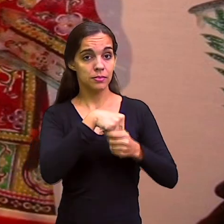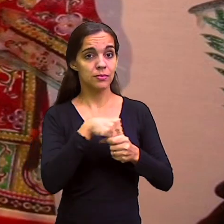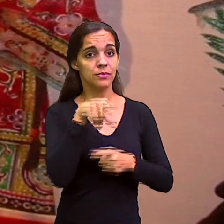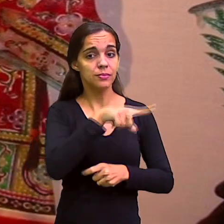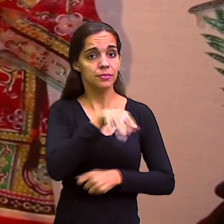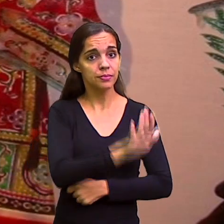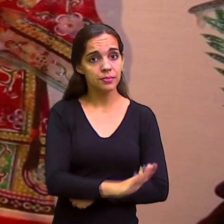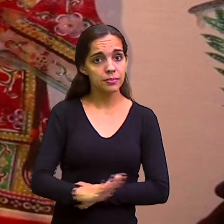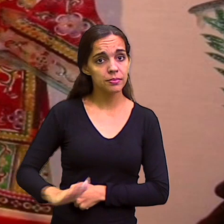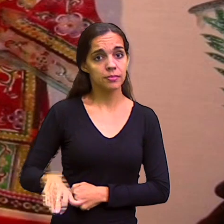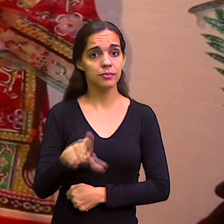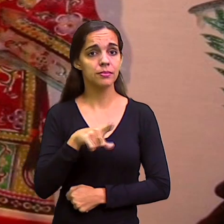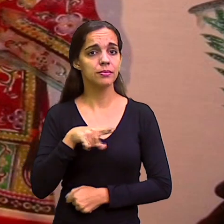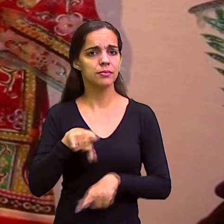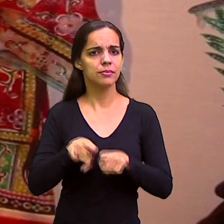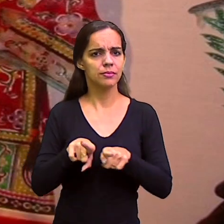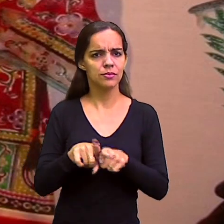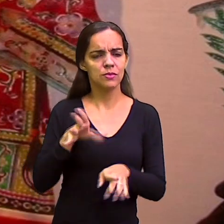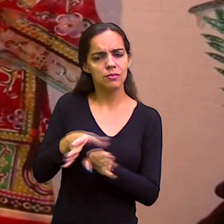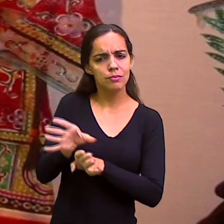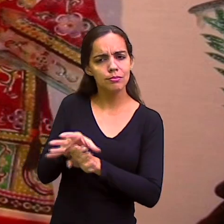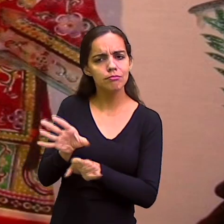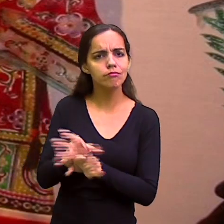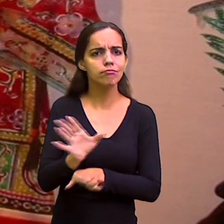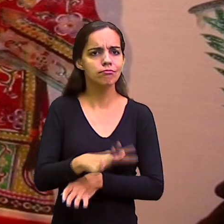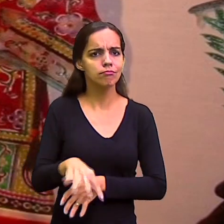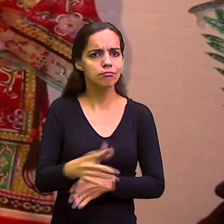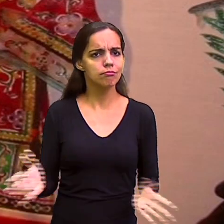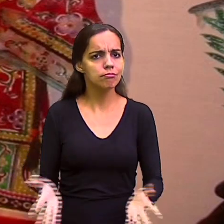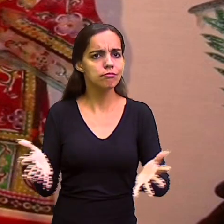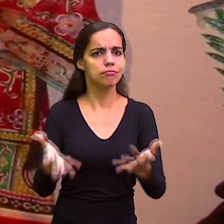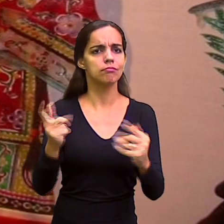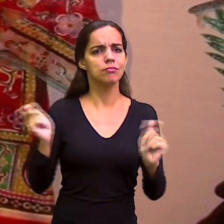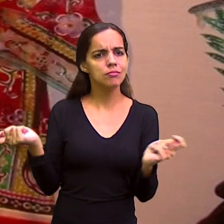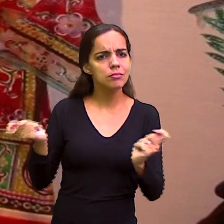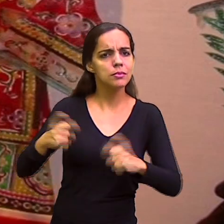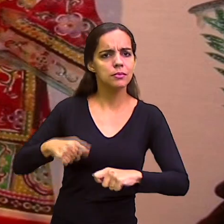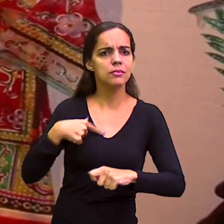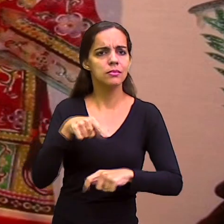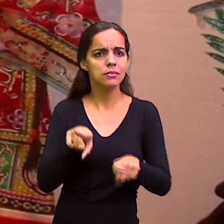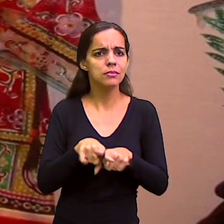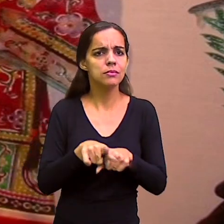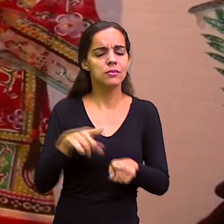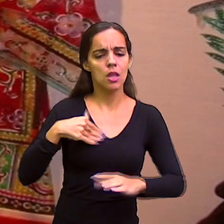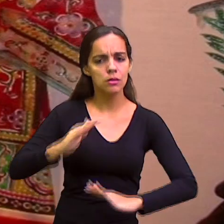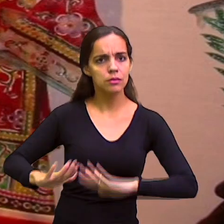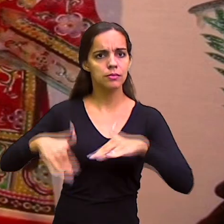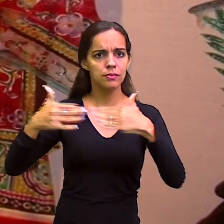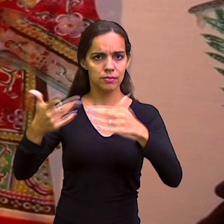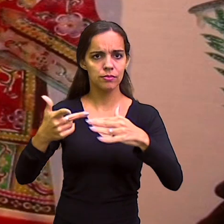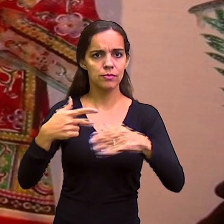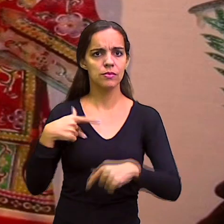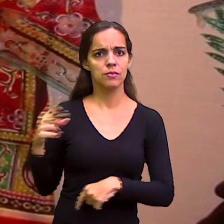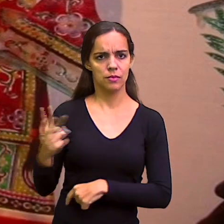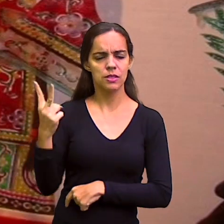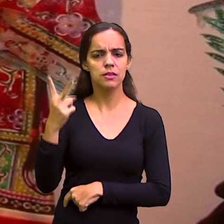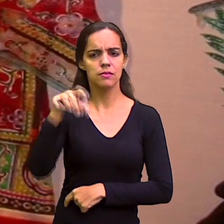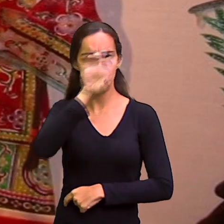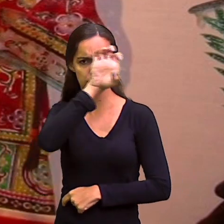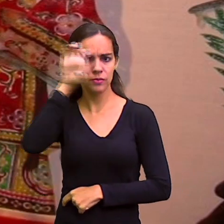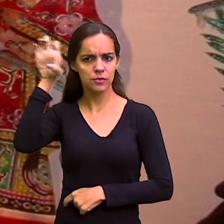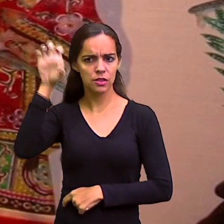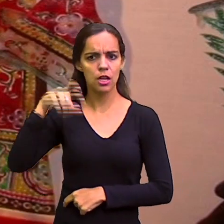crianças a valorização de boas atitudes, é possível ajudá-las a desenvolver valores éticos e